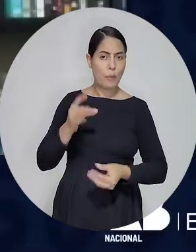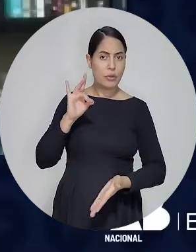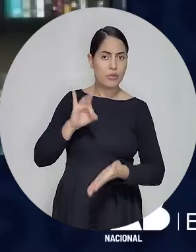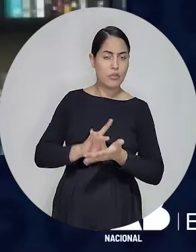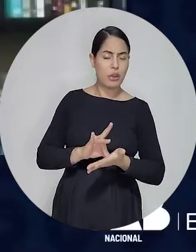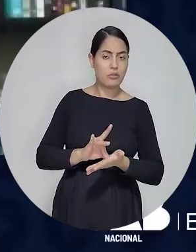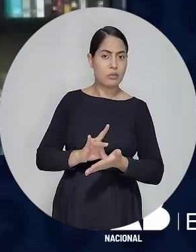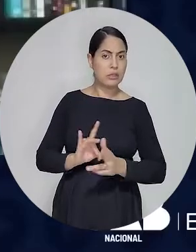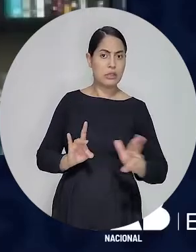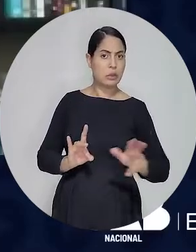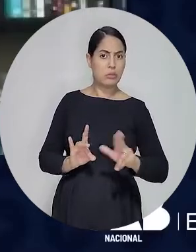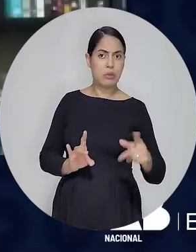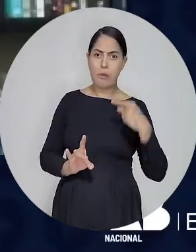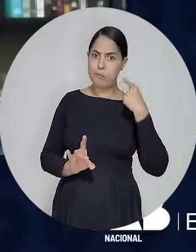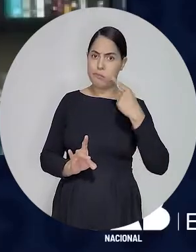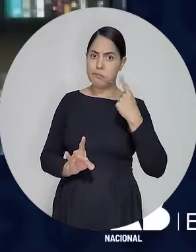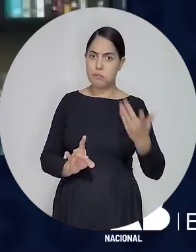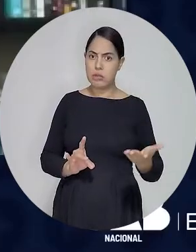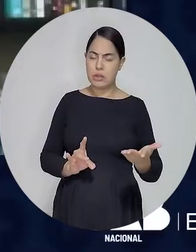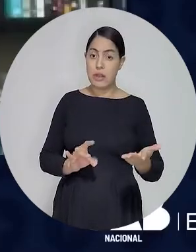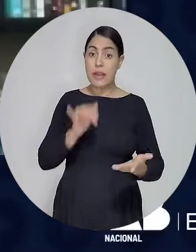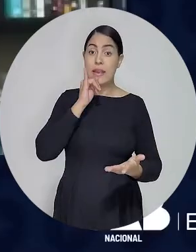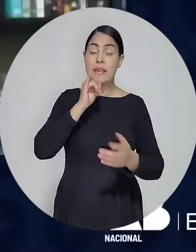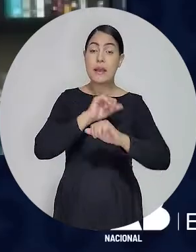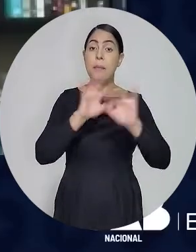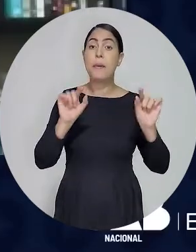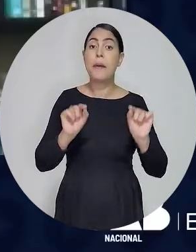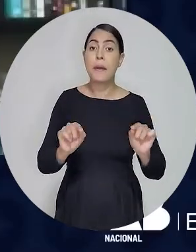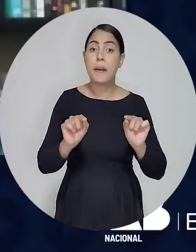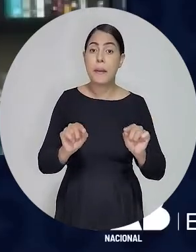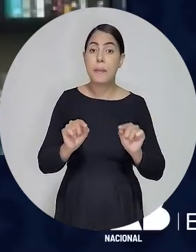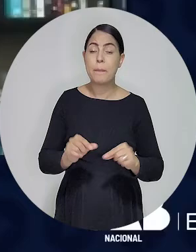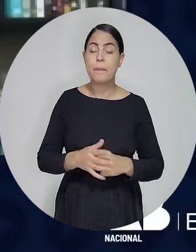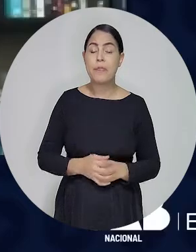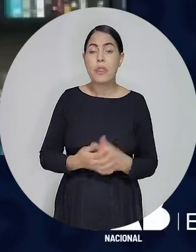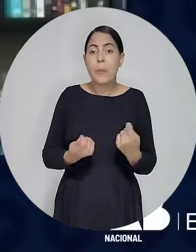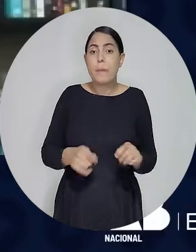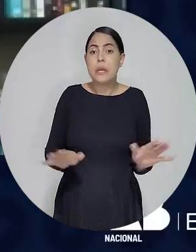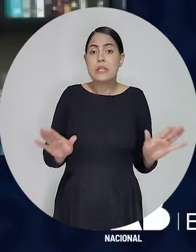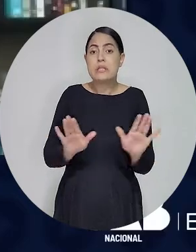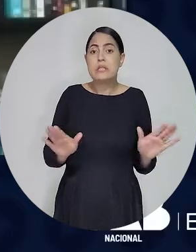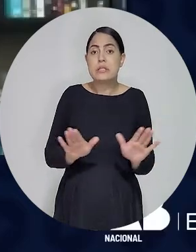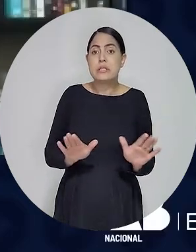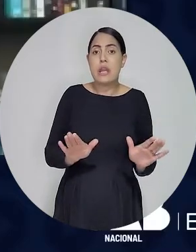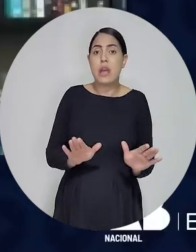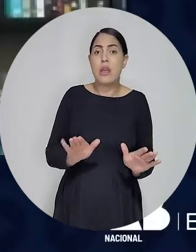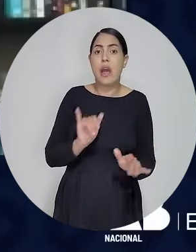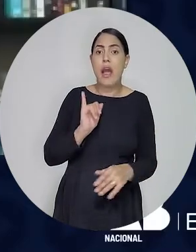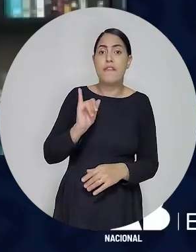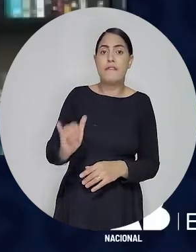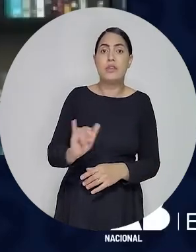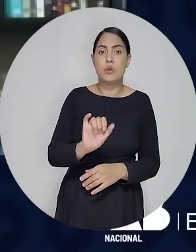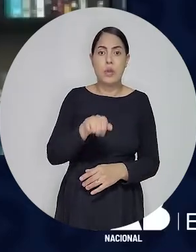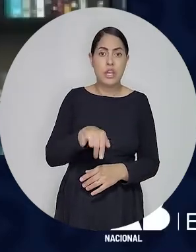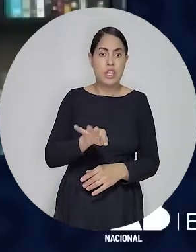real e que não constitui advogado, que é a dispensa da sua